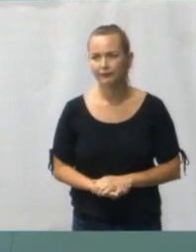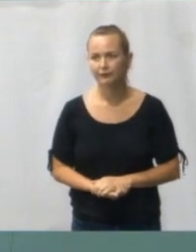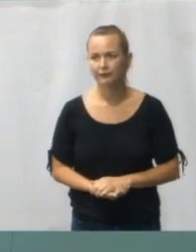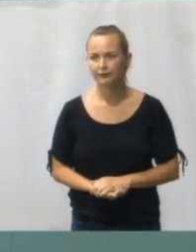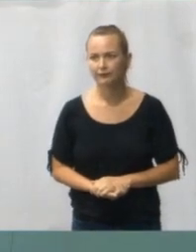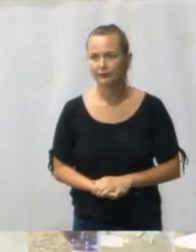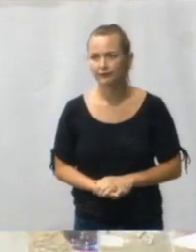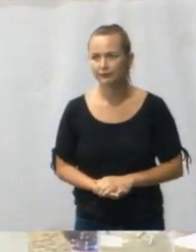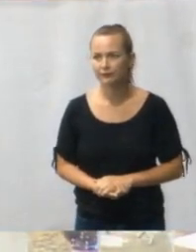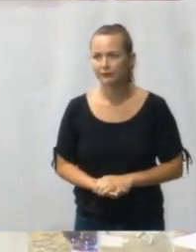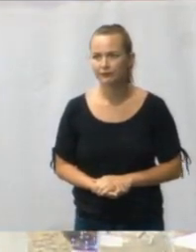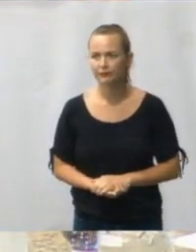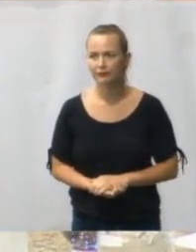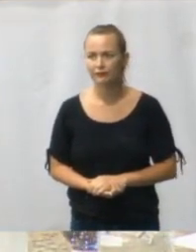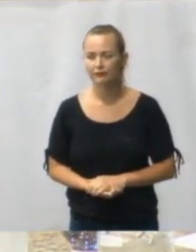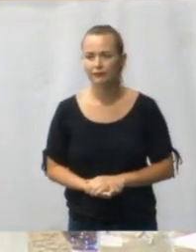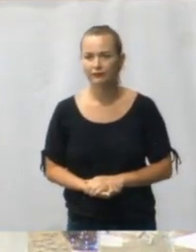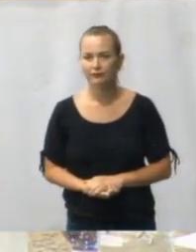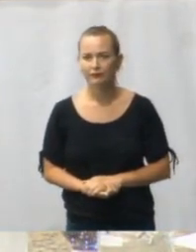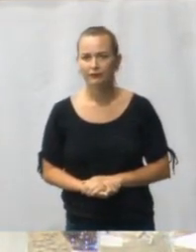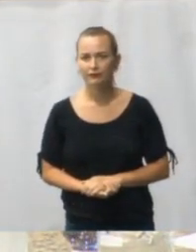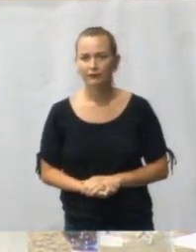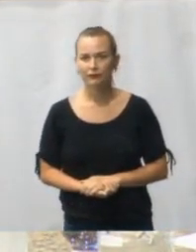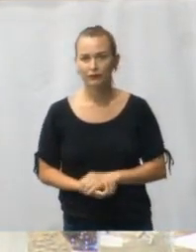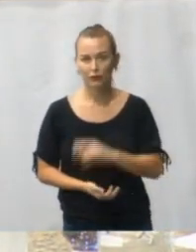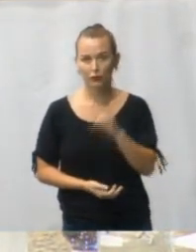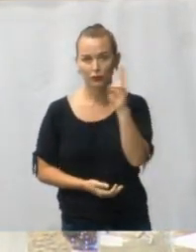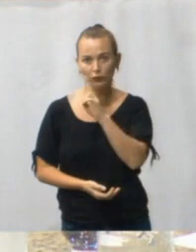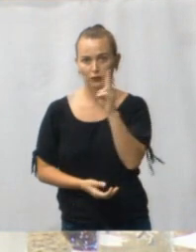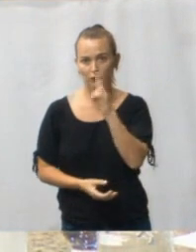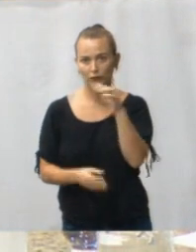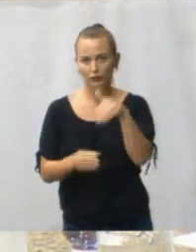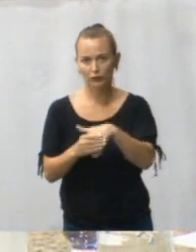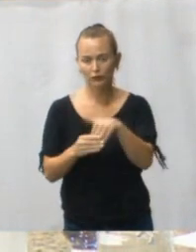Vereadores, urgência em votação, urgentíssima,